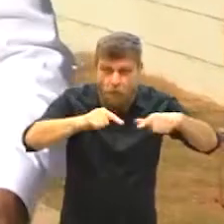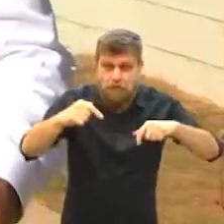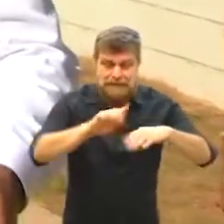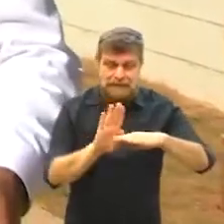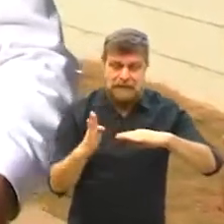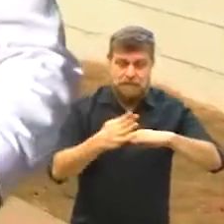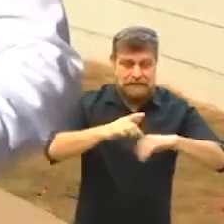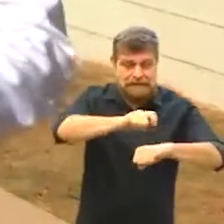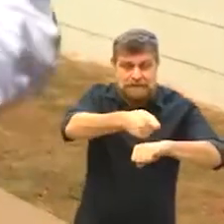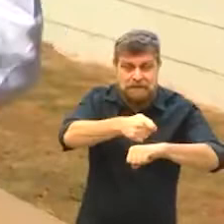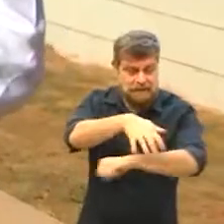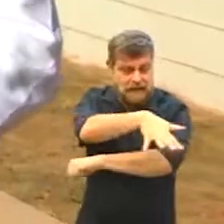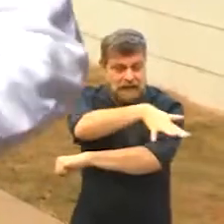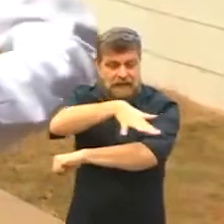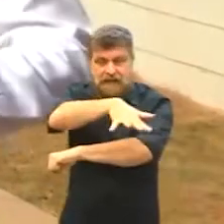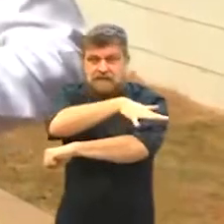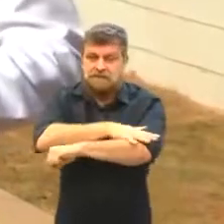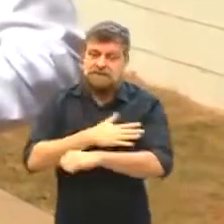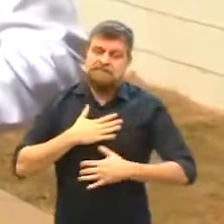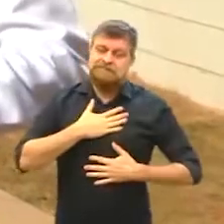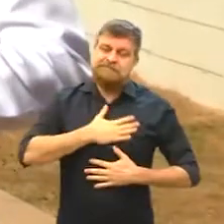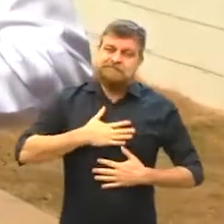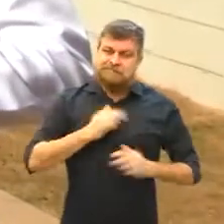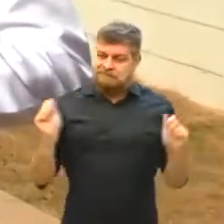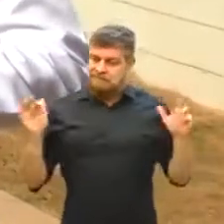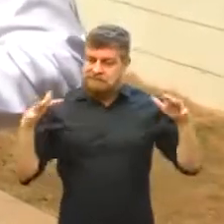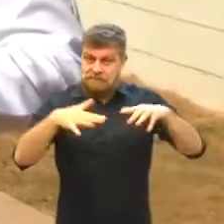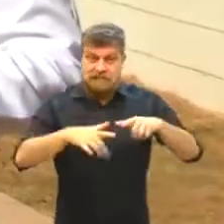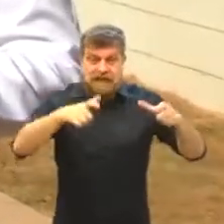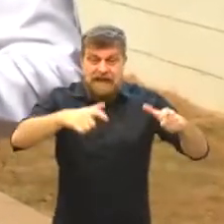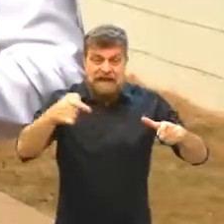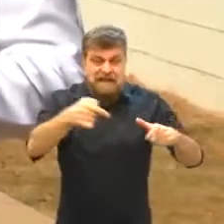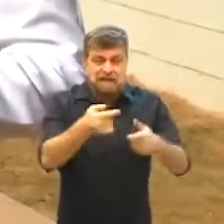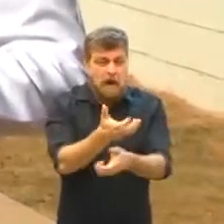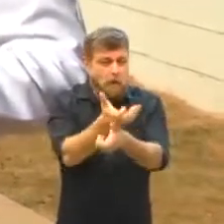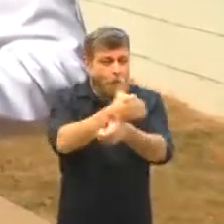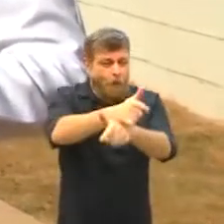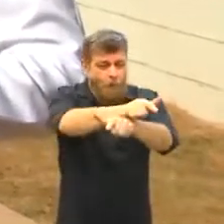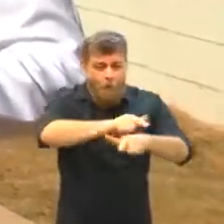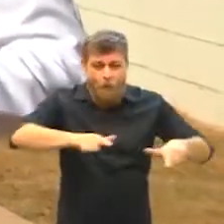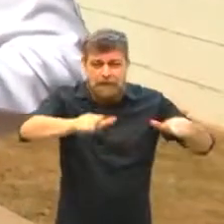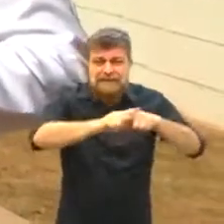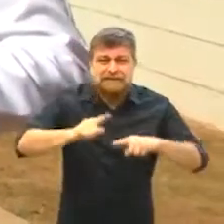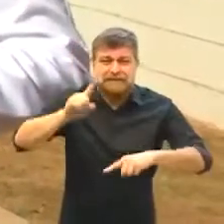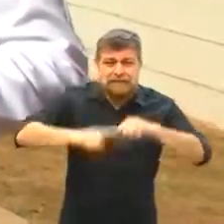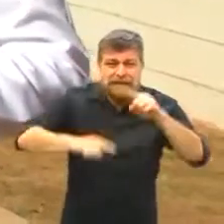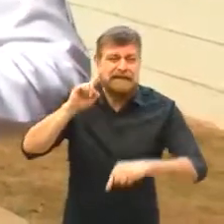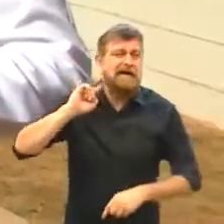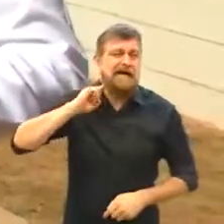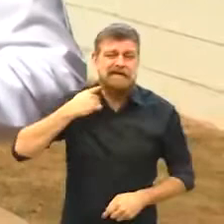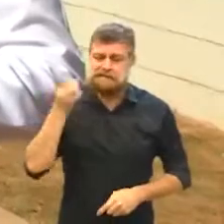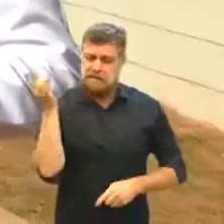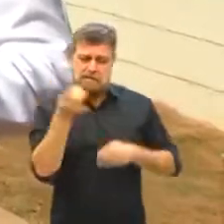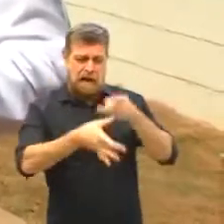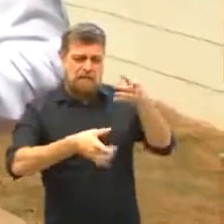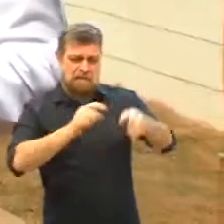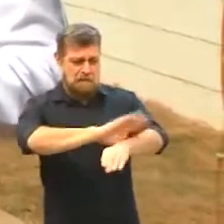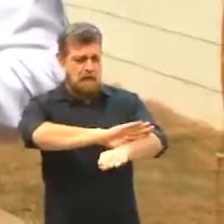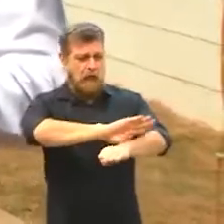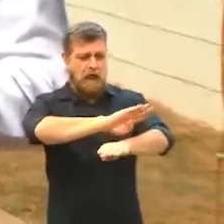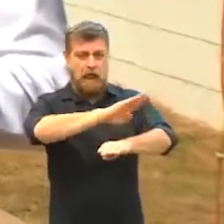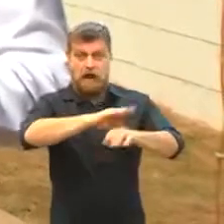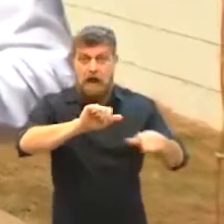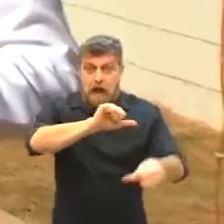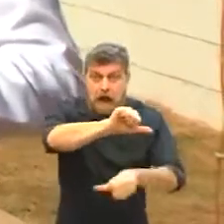nessa região do Jardim São Pedro, então essa praça ela vem de bom grado, até mesmo porque esse era um espaço ocioso, onde era jogada lixo, entulho,